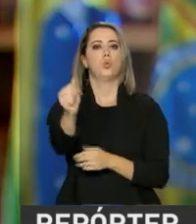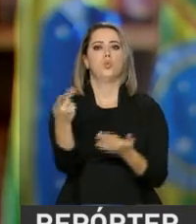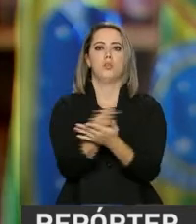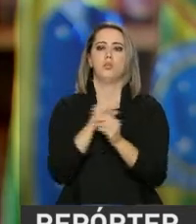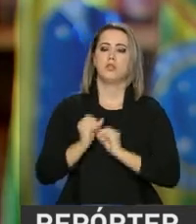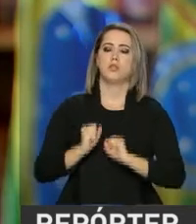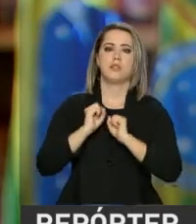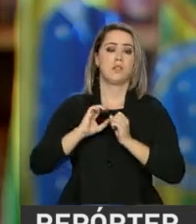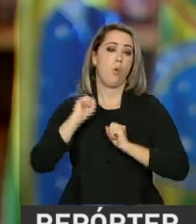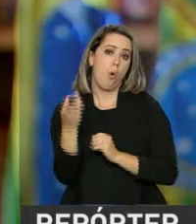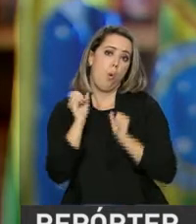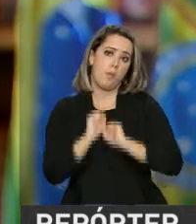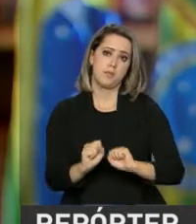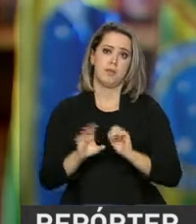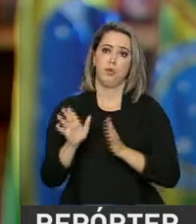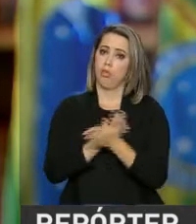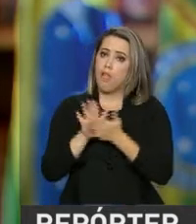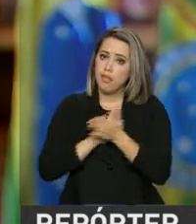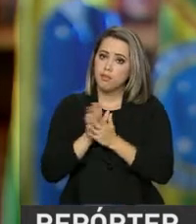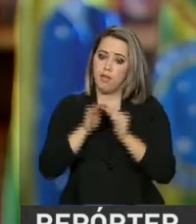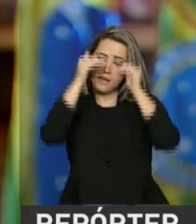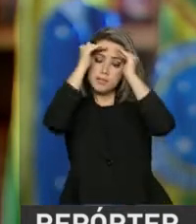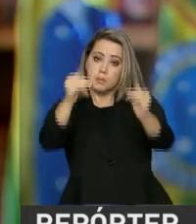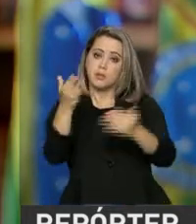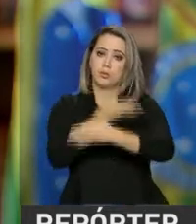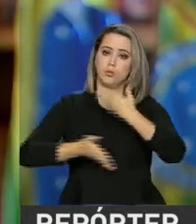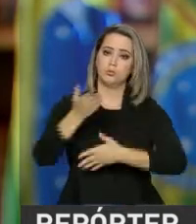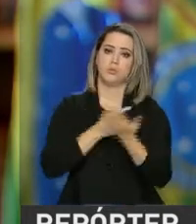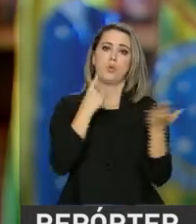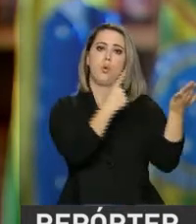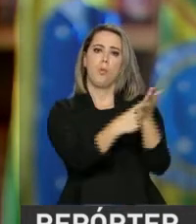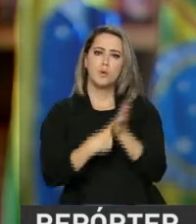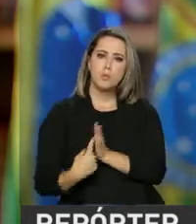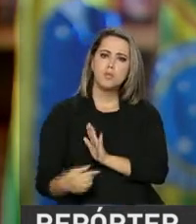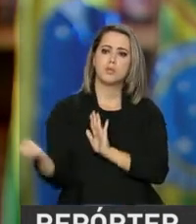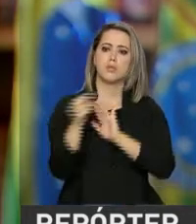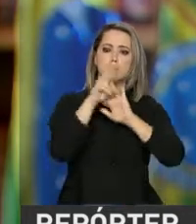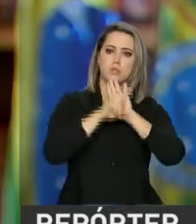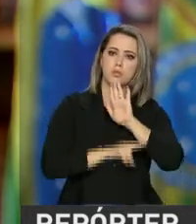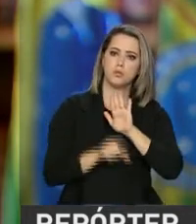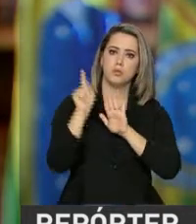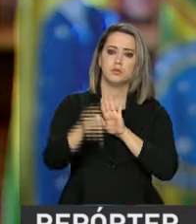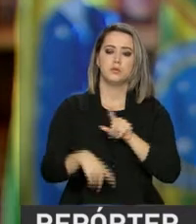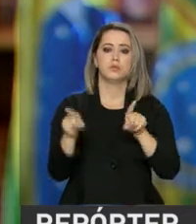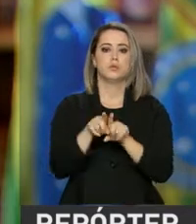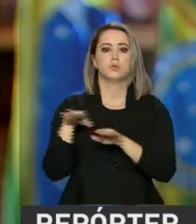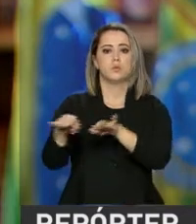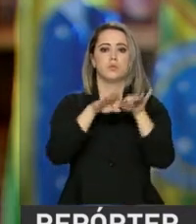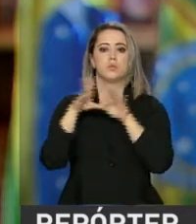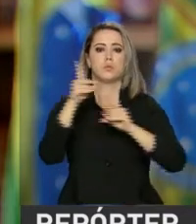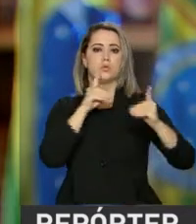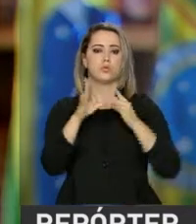consentida a agenda de reformas é o resultado mais visível do respeito mútuo e do